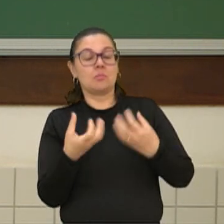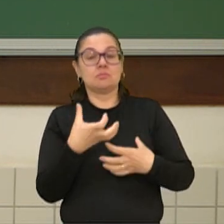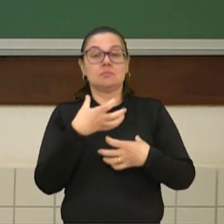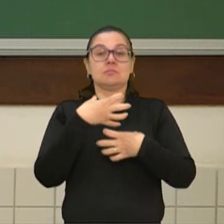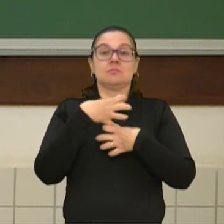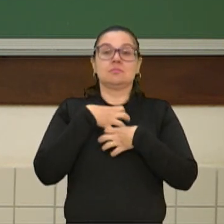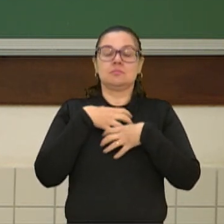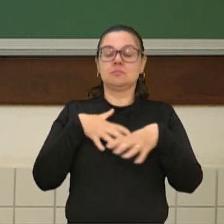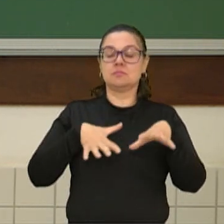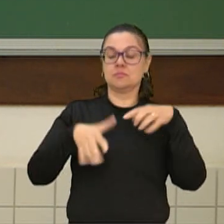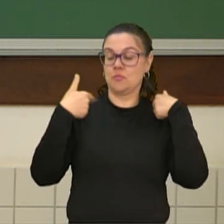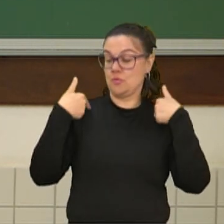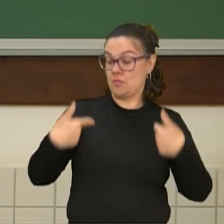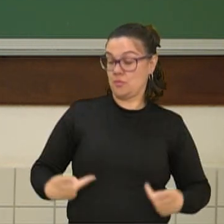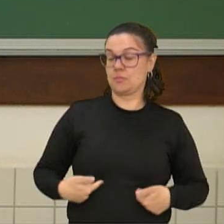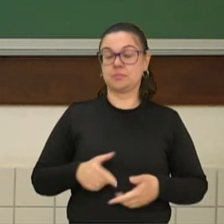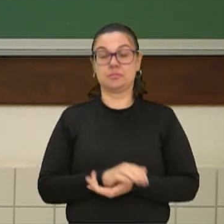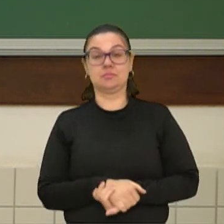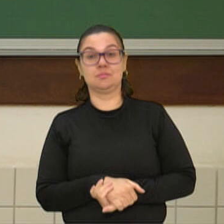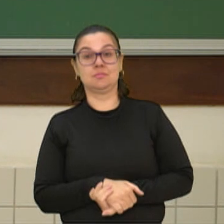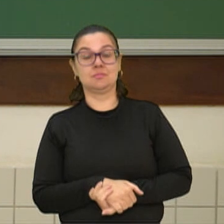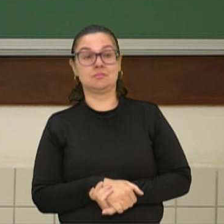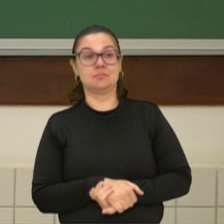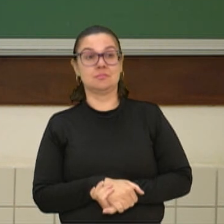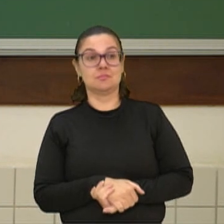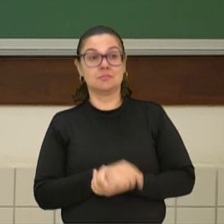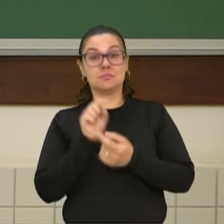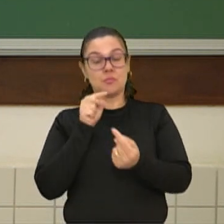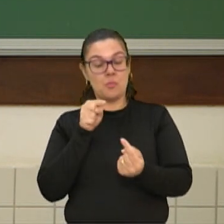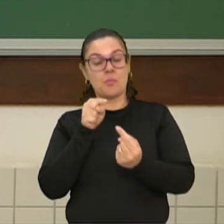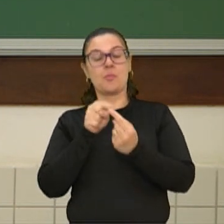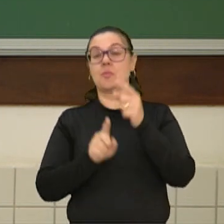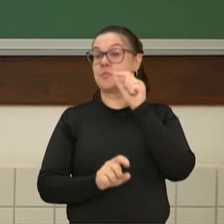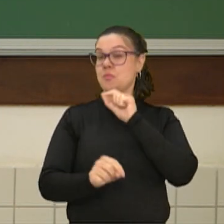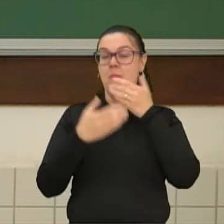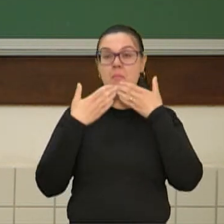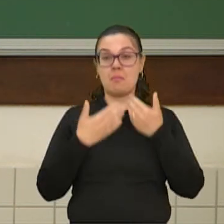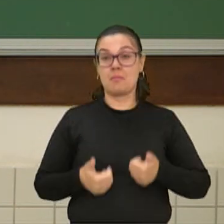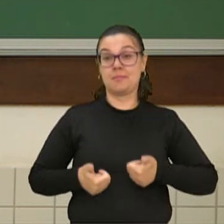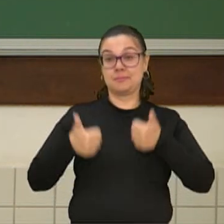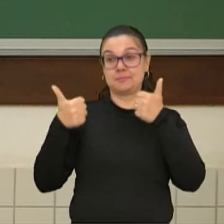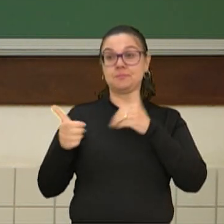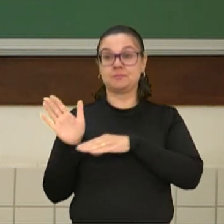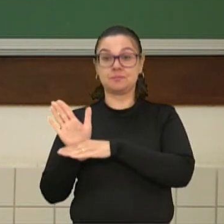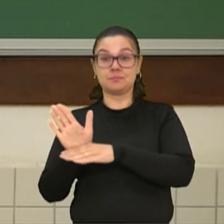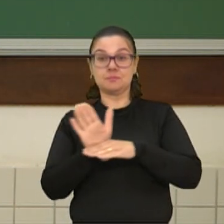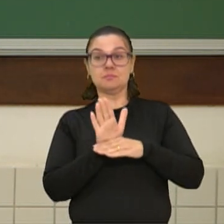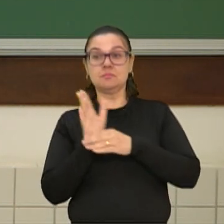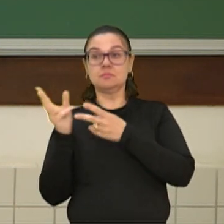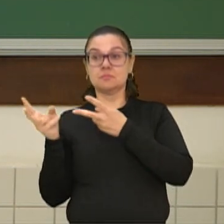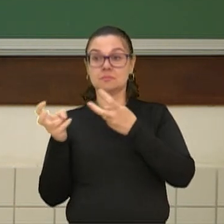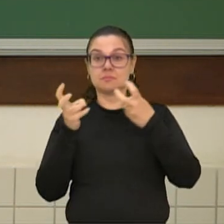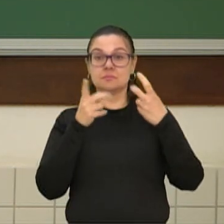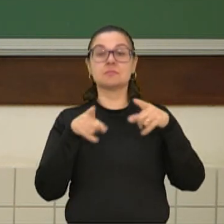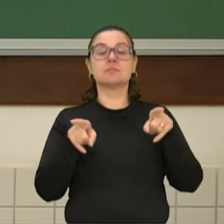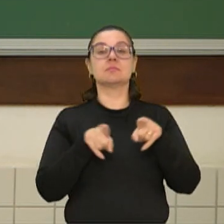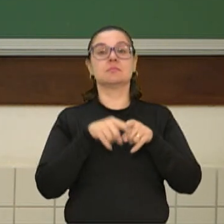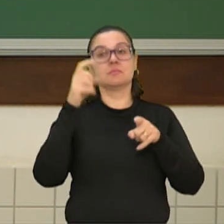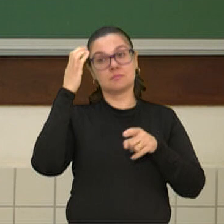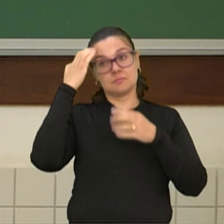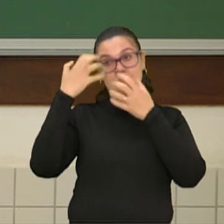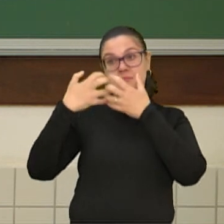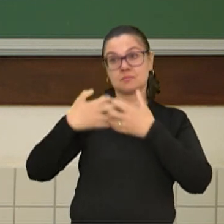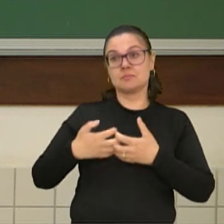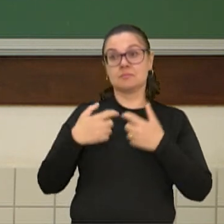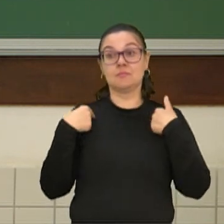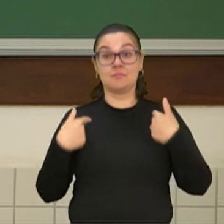sensações que esse movimento está te trazendo. E ela tem como benefício auxiliar na sua percepção e na sua consciência